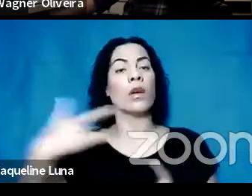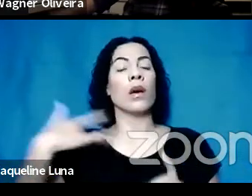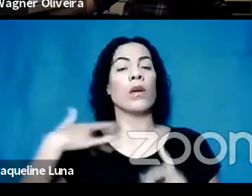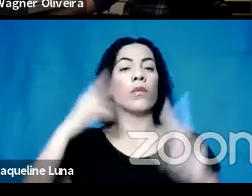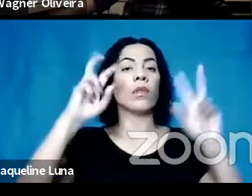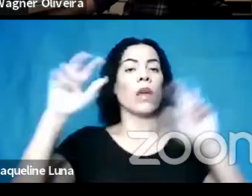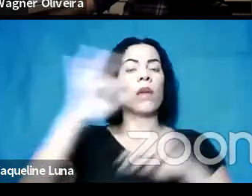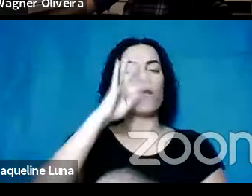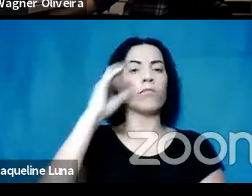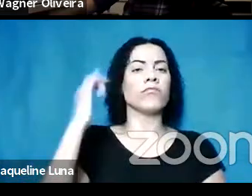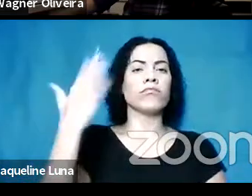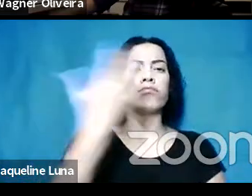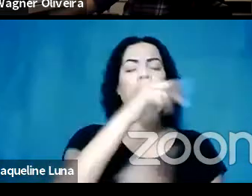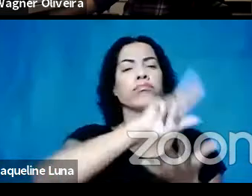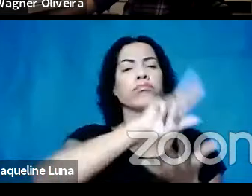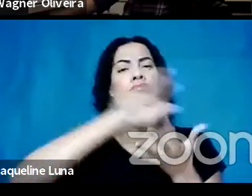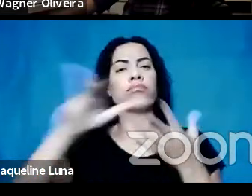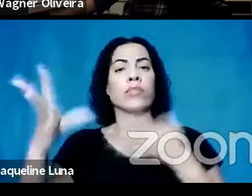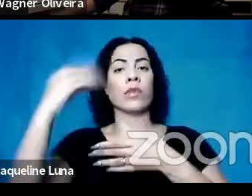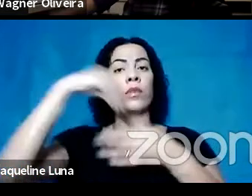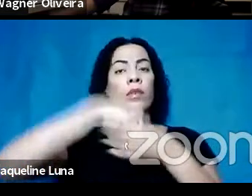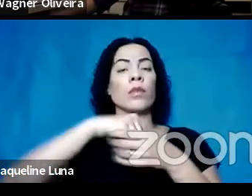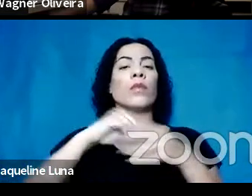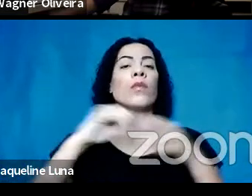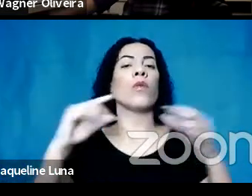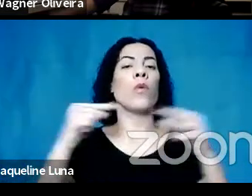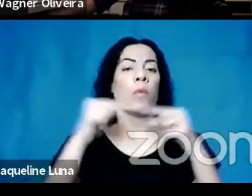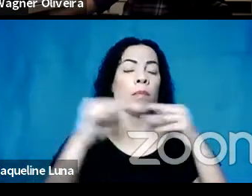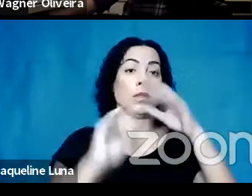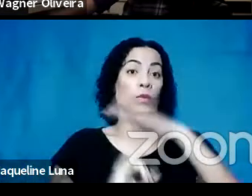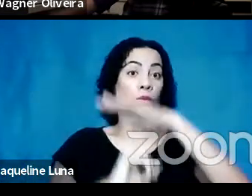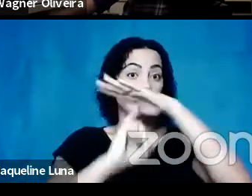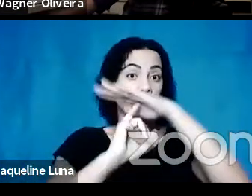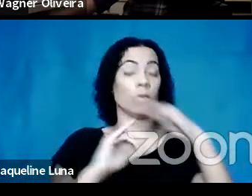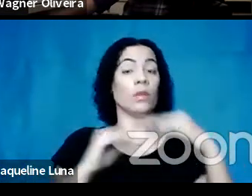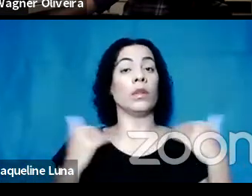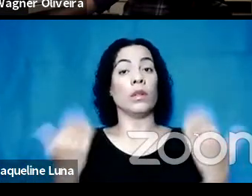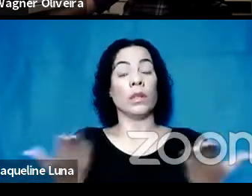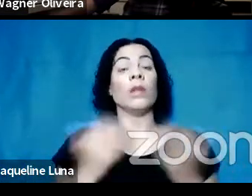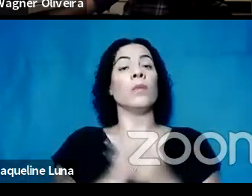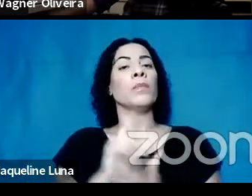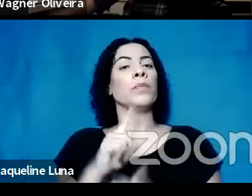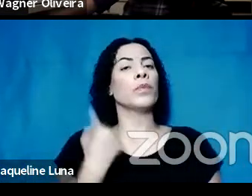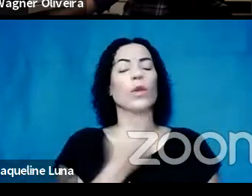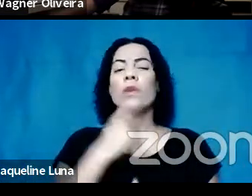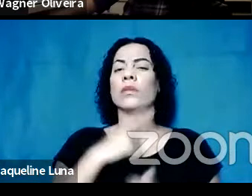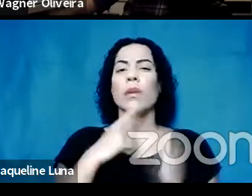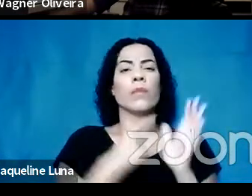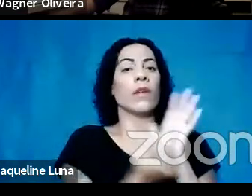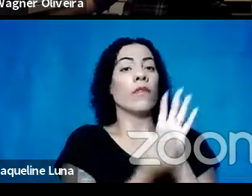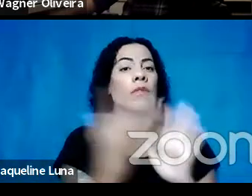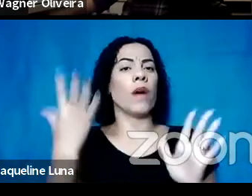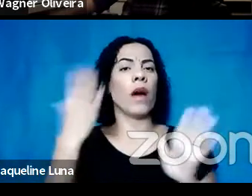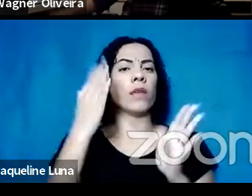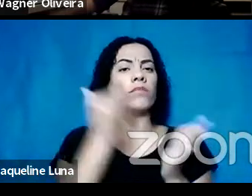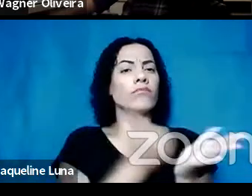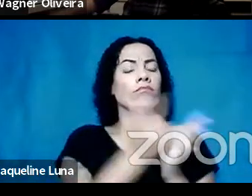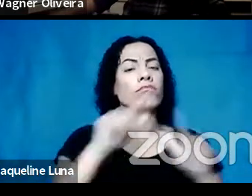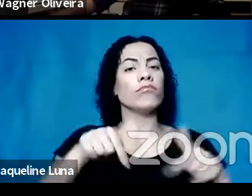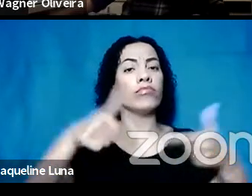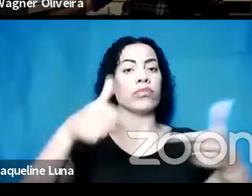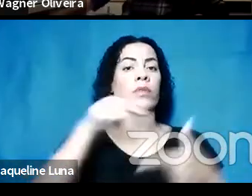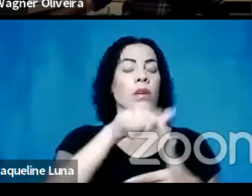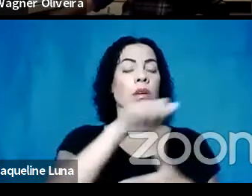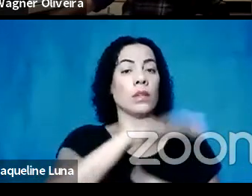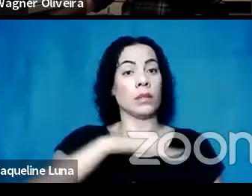se insiram, que se relacionem à nossa missão institucional. Então, nós temos muitas iniciativas nessa área, e